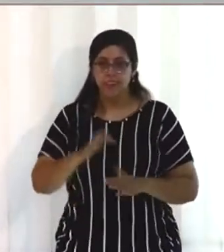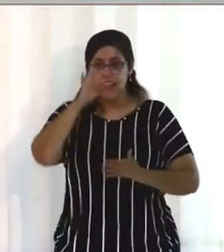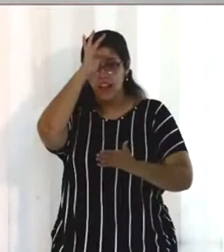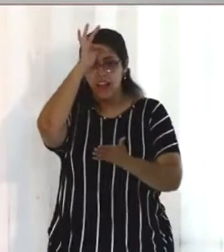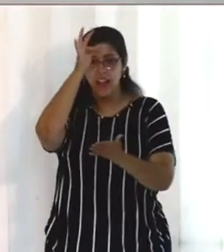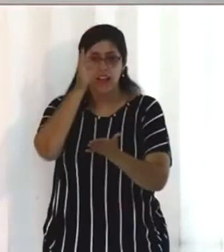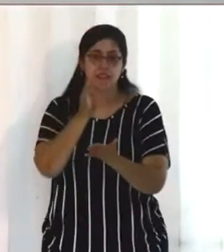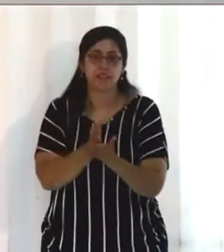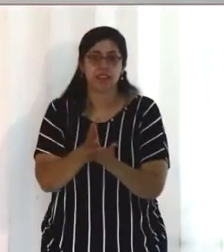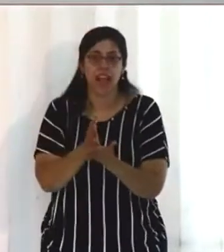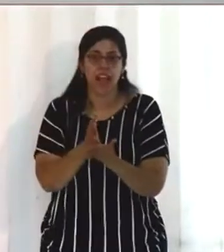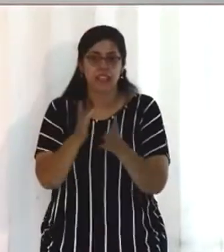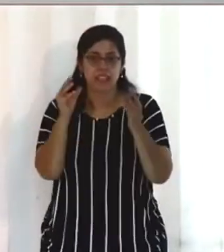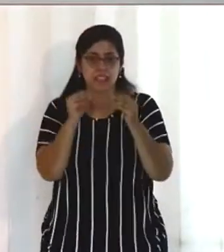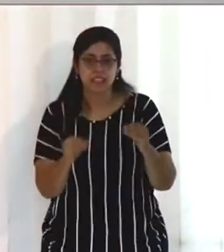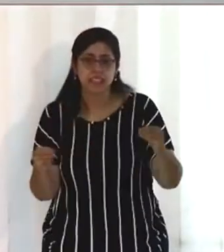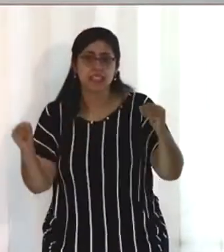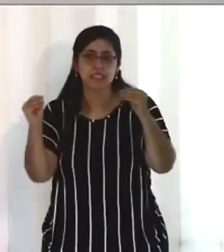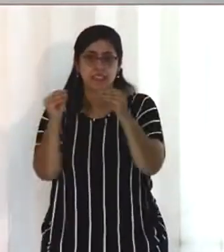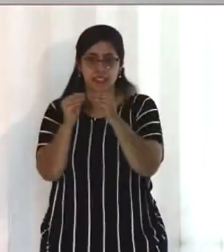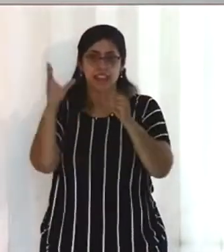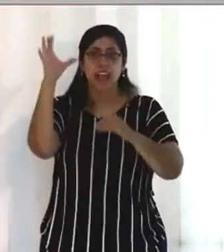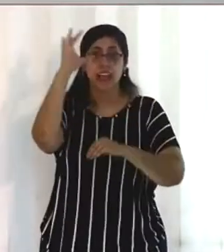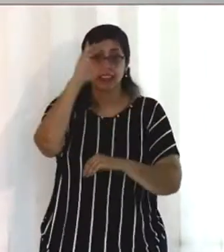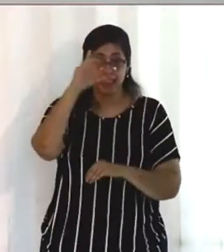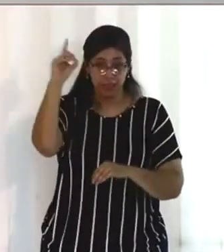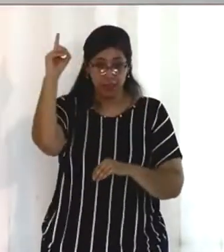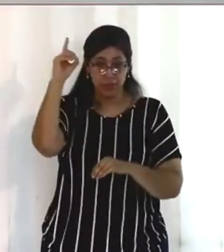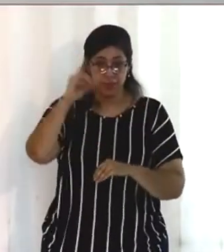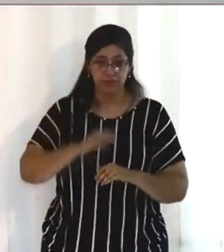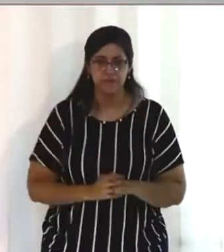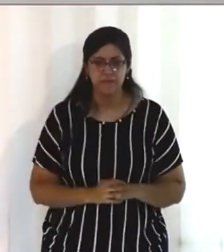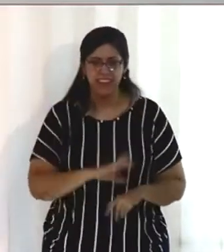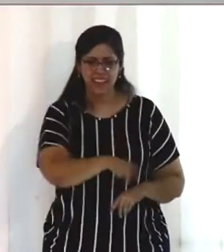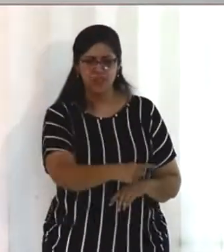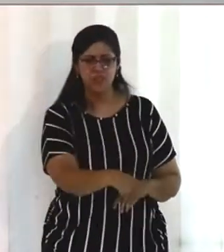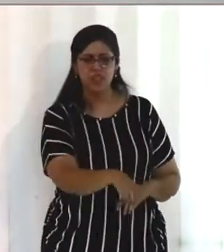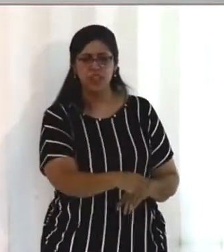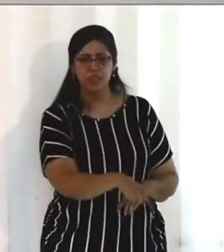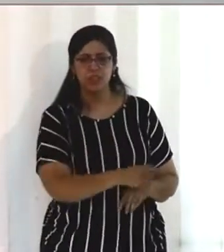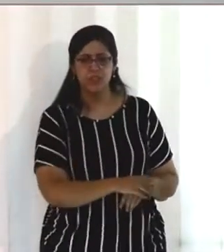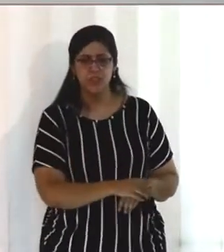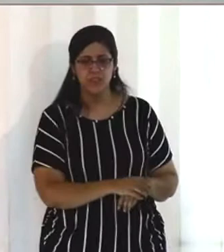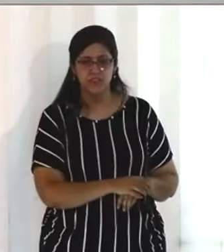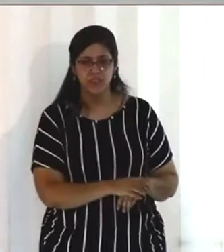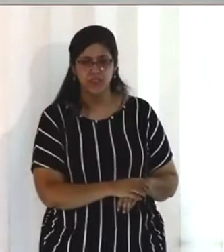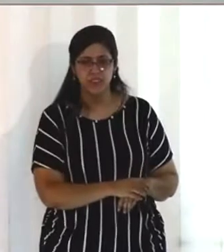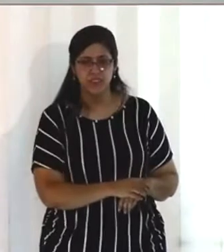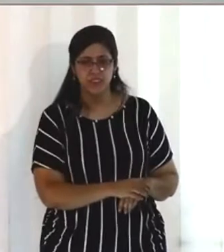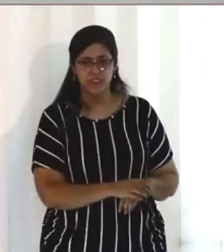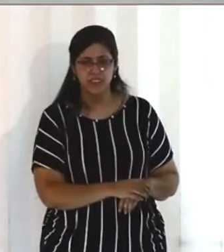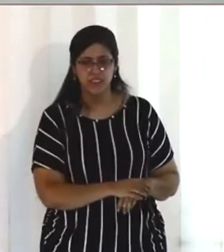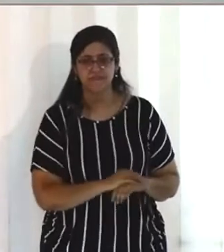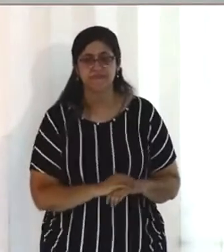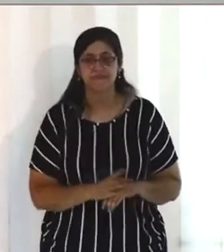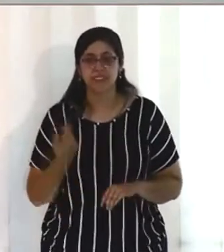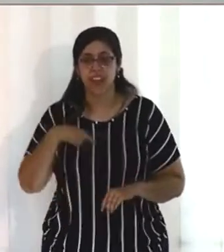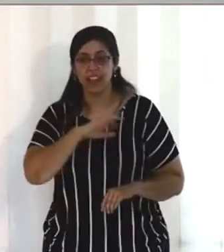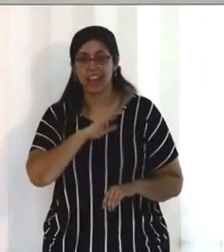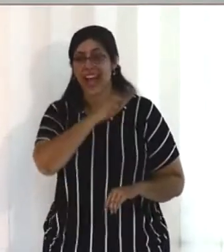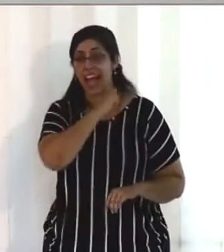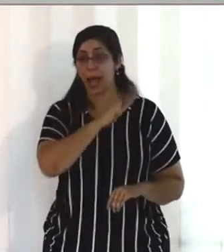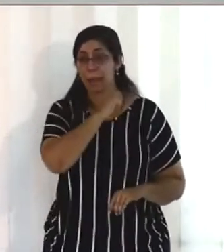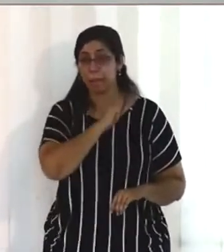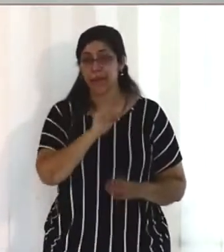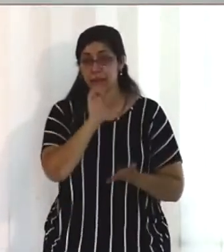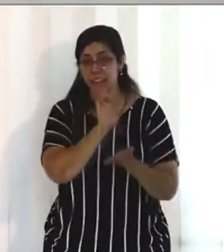exemplos. 3 atitudes destes homens, nossos irmãos, nossos ancestrais. Abel, Enoque